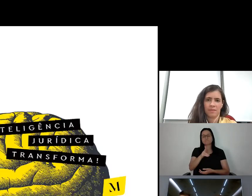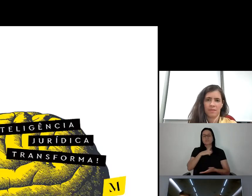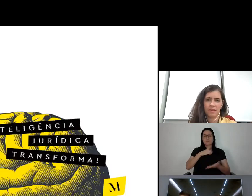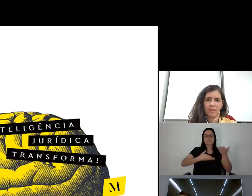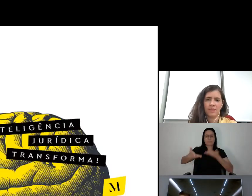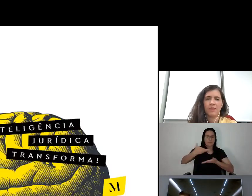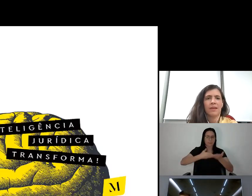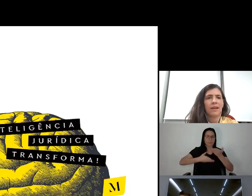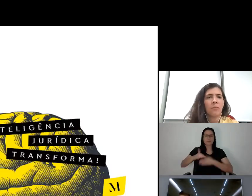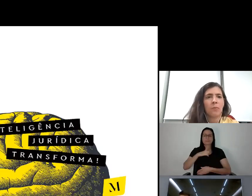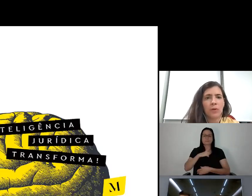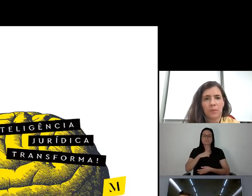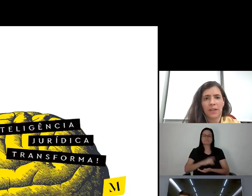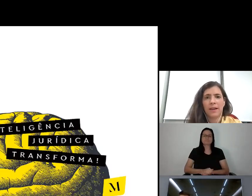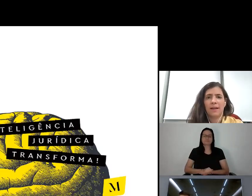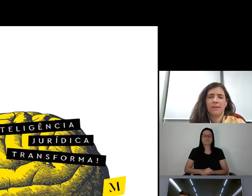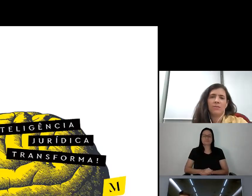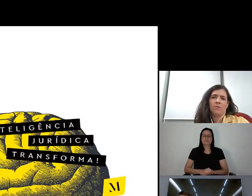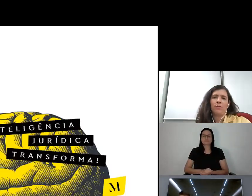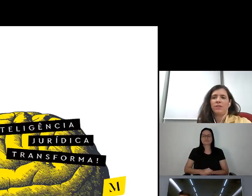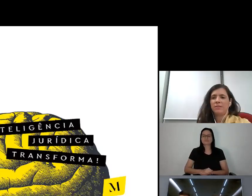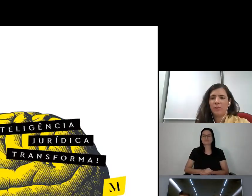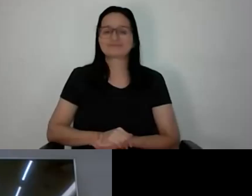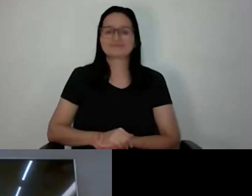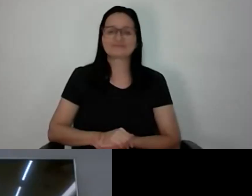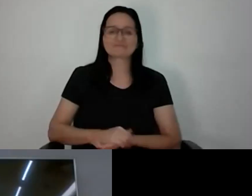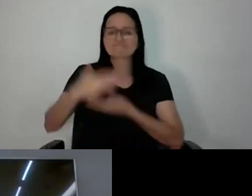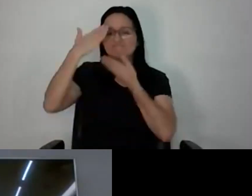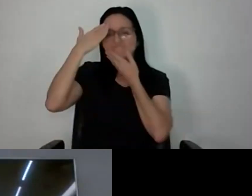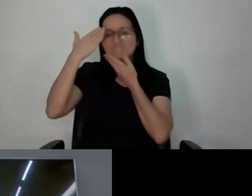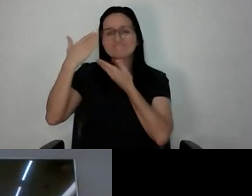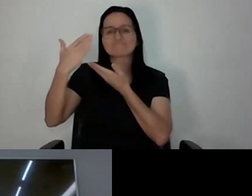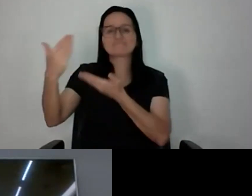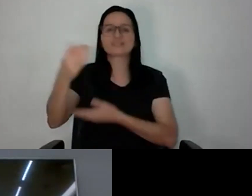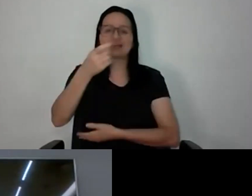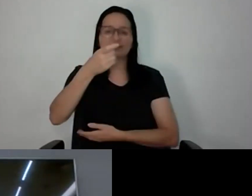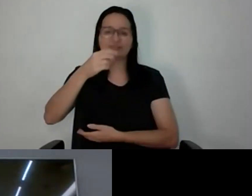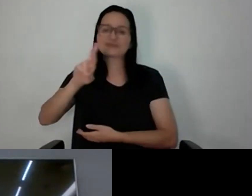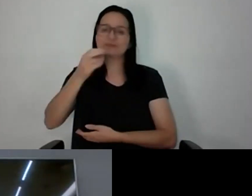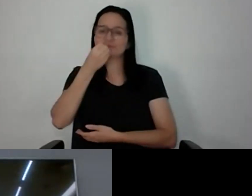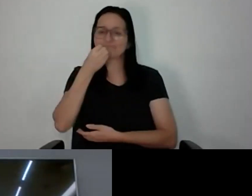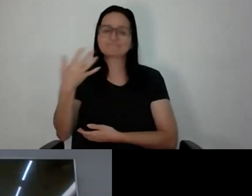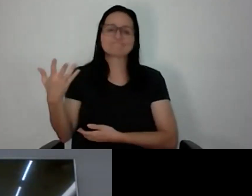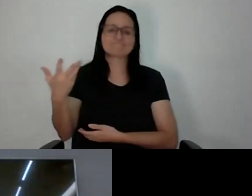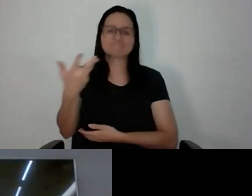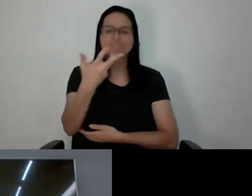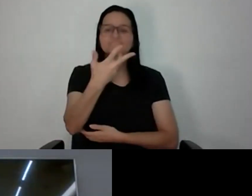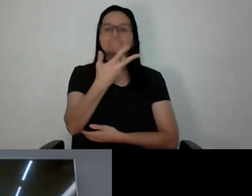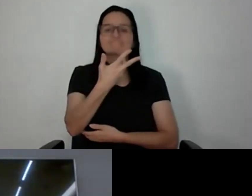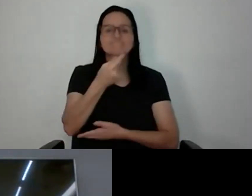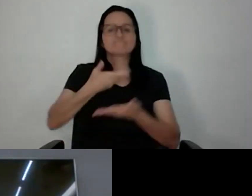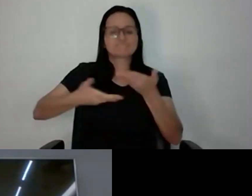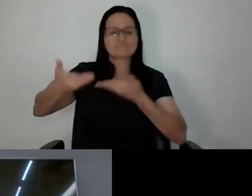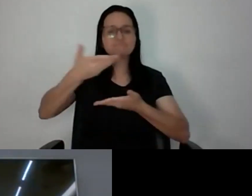vocês. Muito obrigada, doutores. Foi excelente, muito elucidativa a palestra,